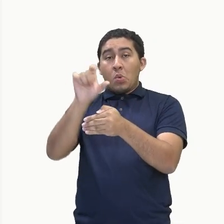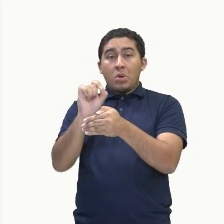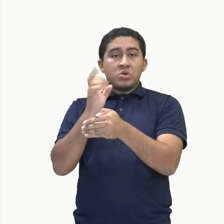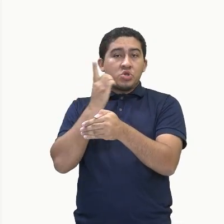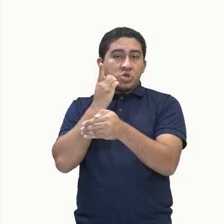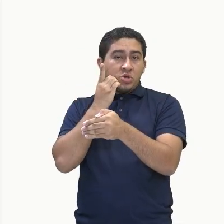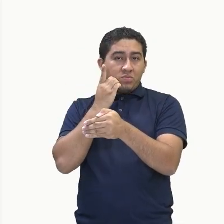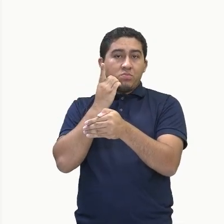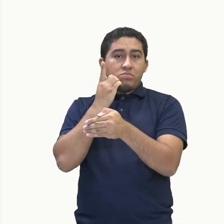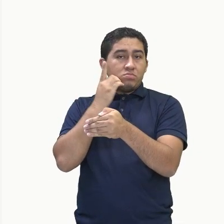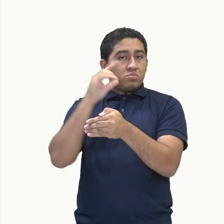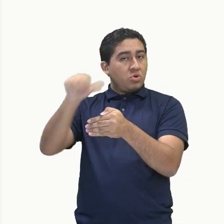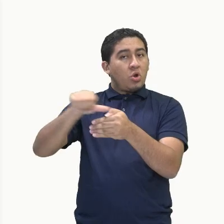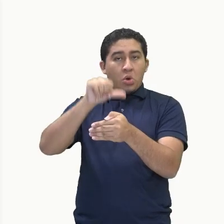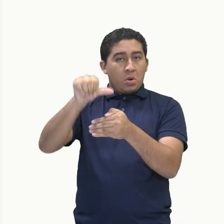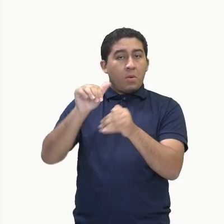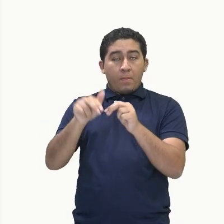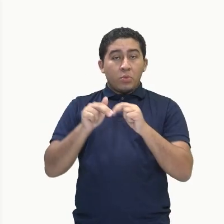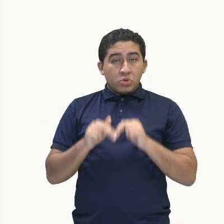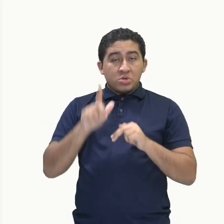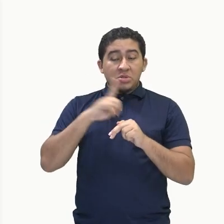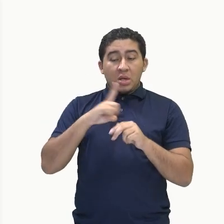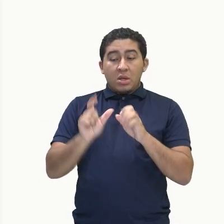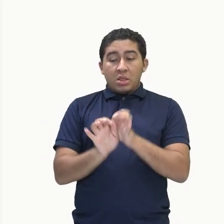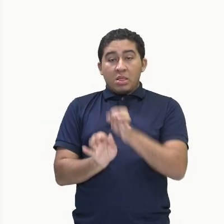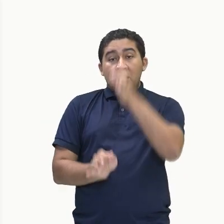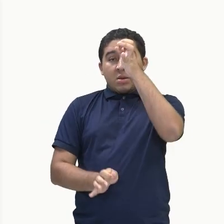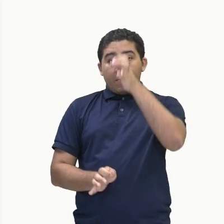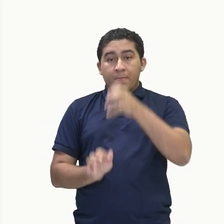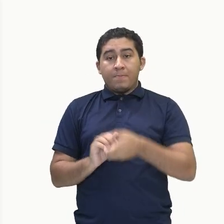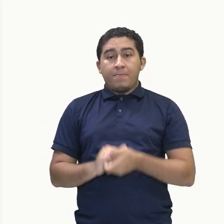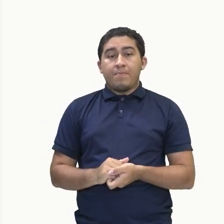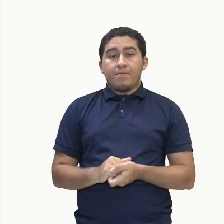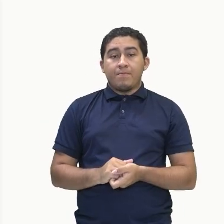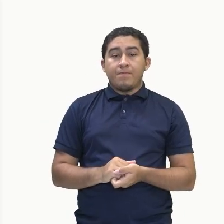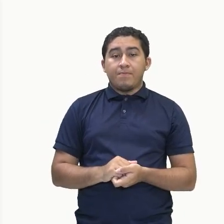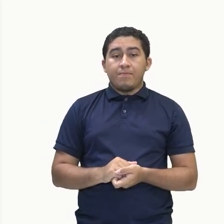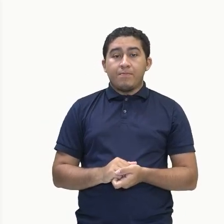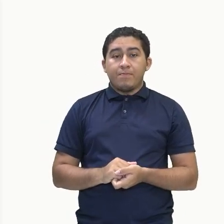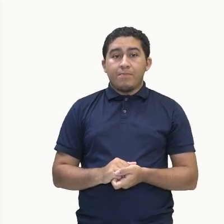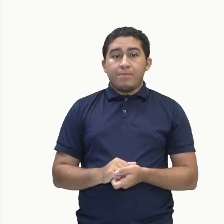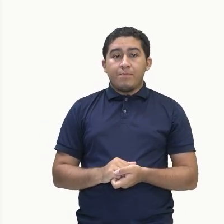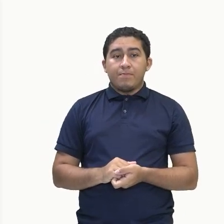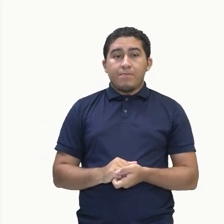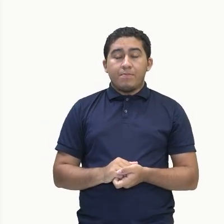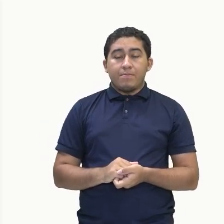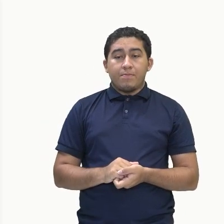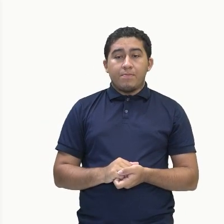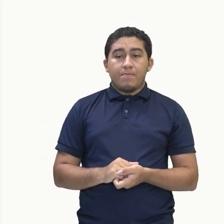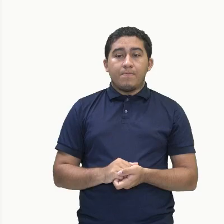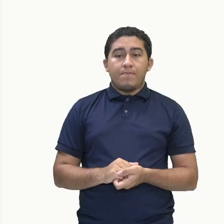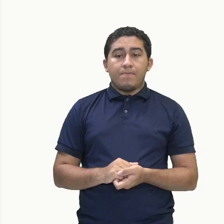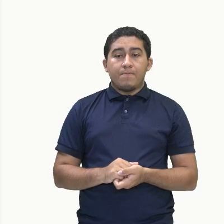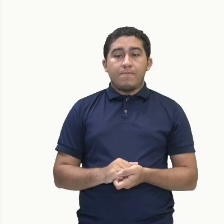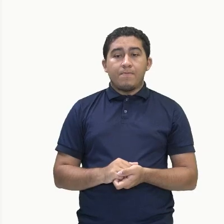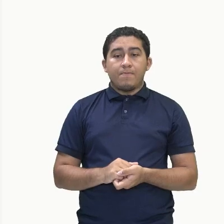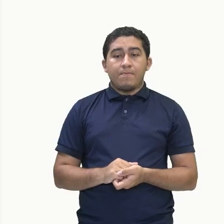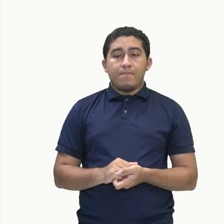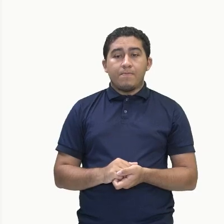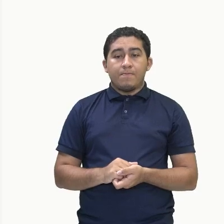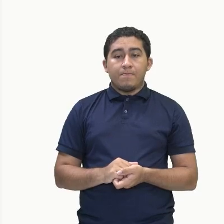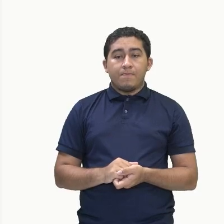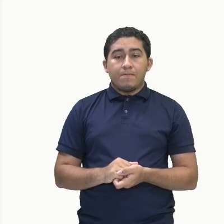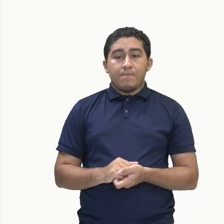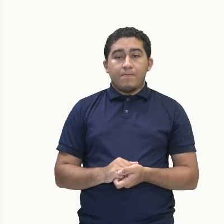mudança da data, por isso aí a linha internacional da mudança da data. Então, aqui nós temos o